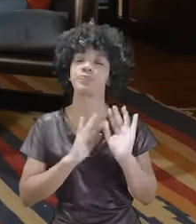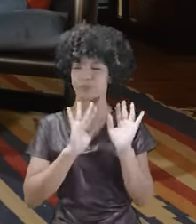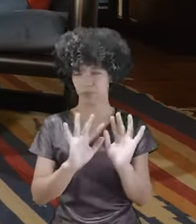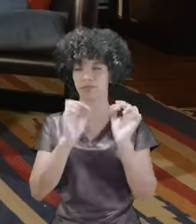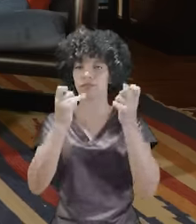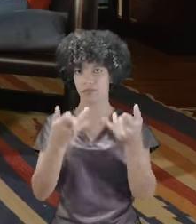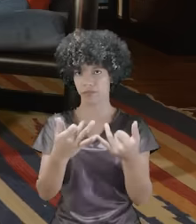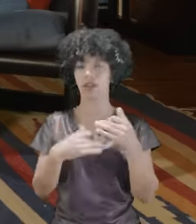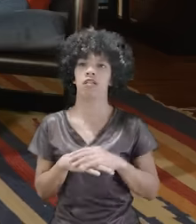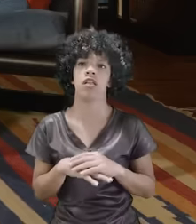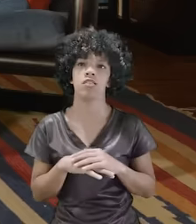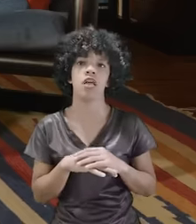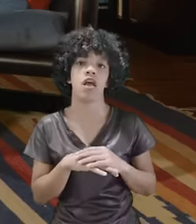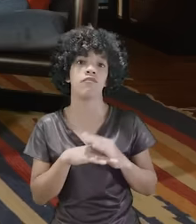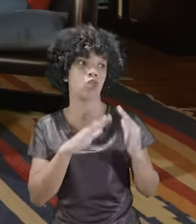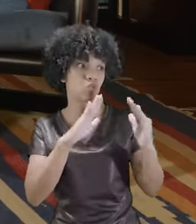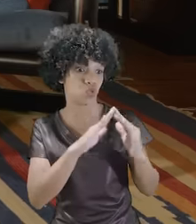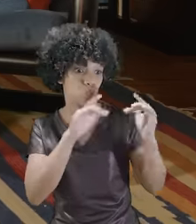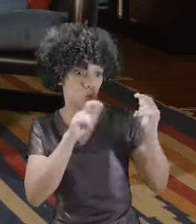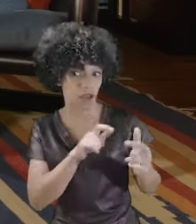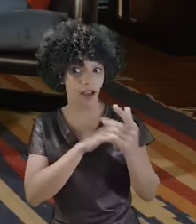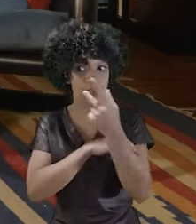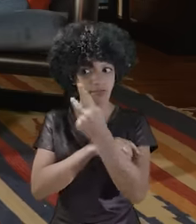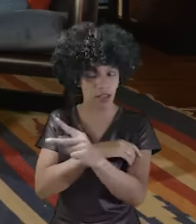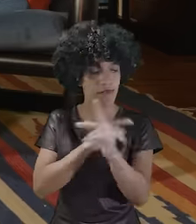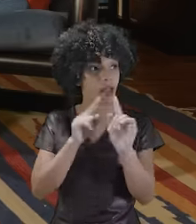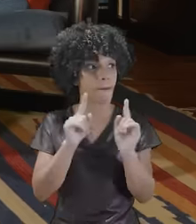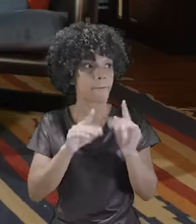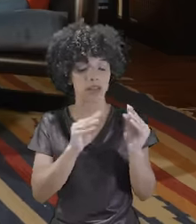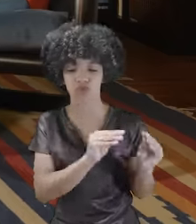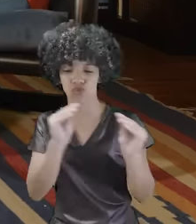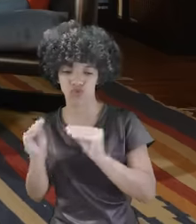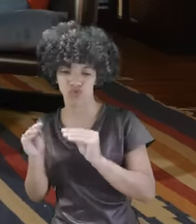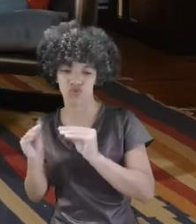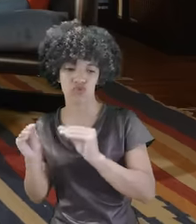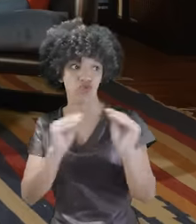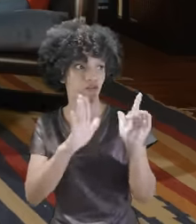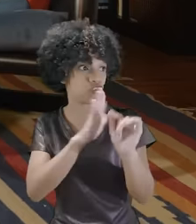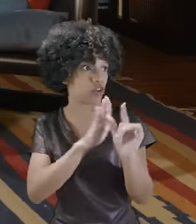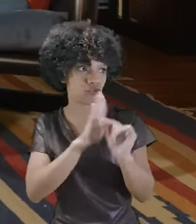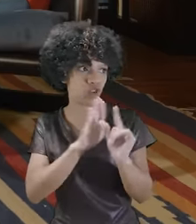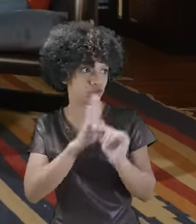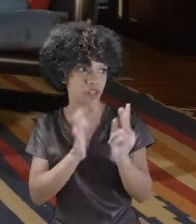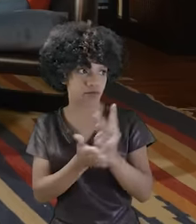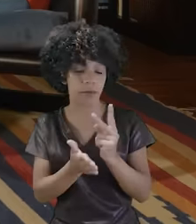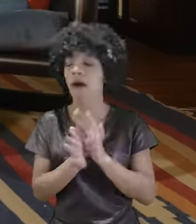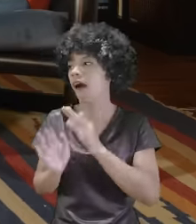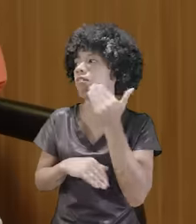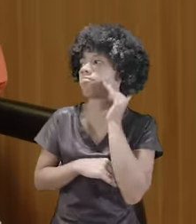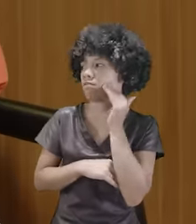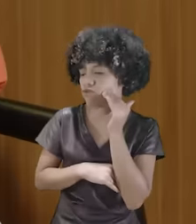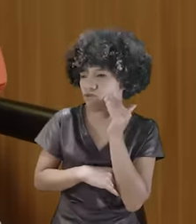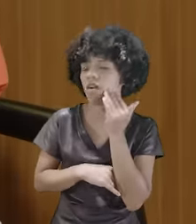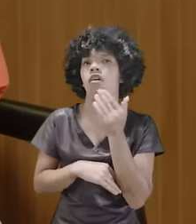a gente tava no lugar deles aí quando eles entram a gente fugir para outro bairro Ah entendi entendeu E se eu